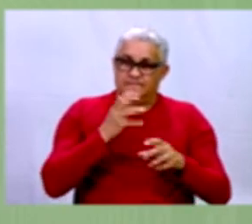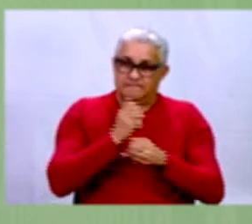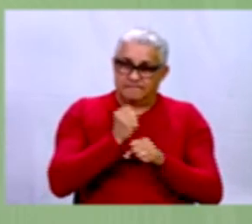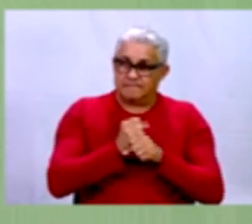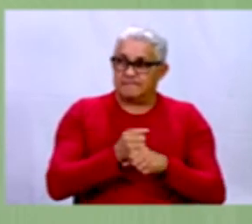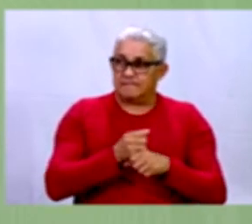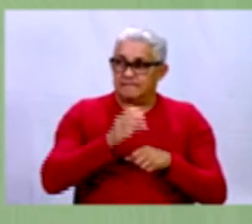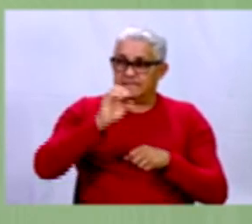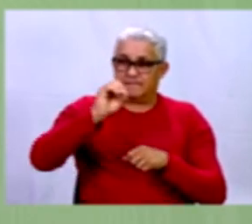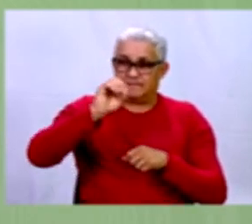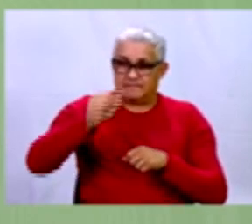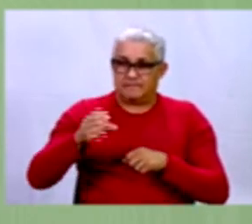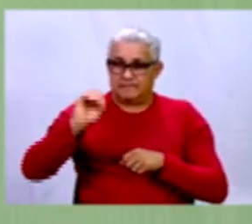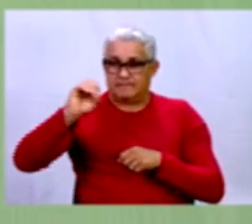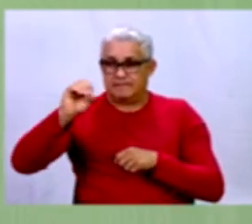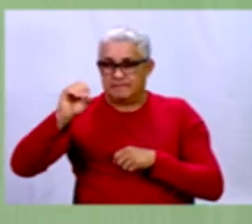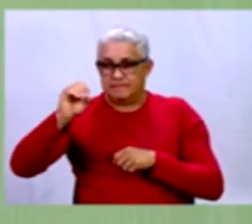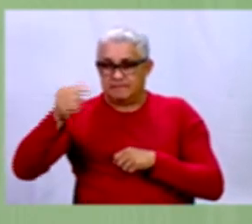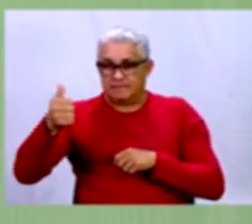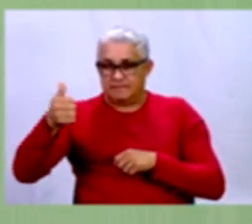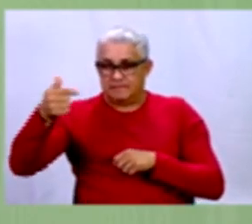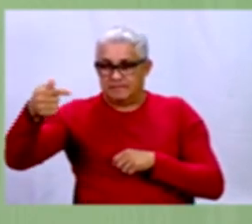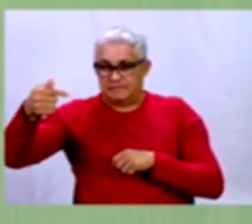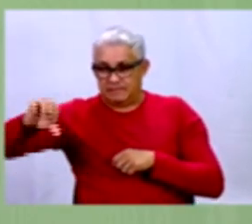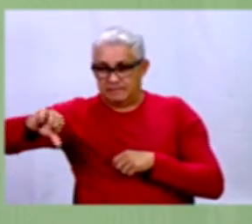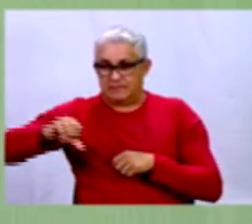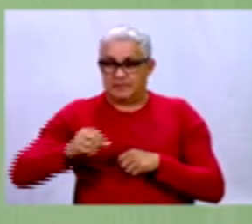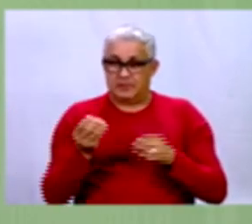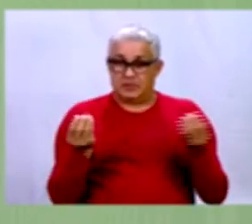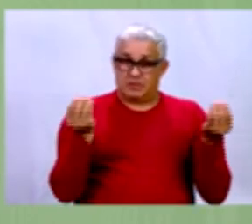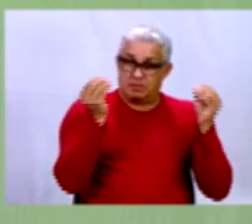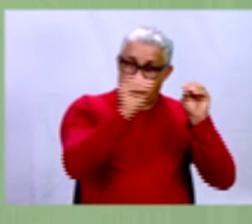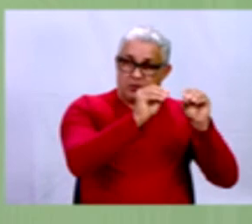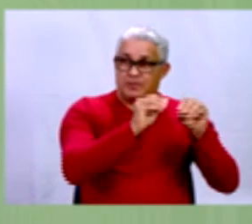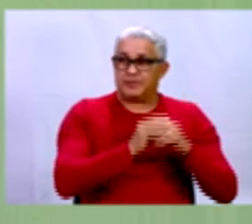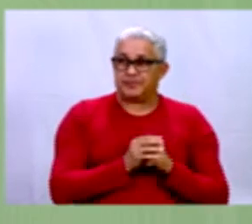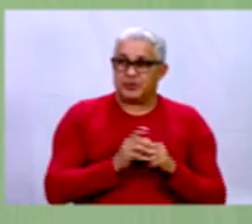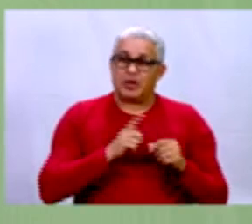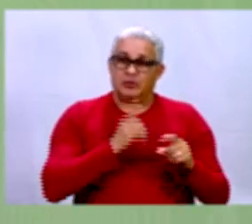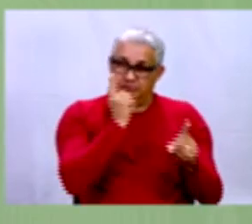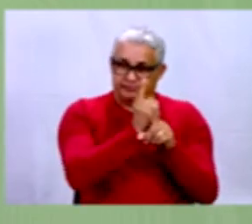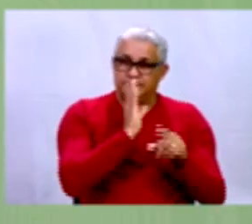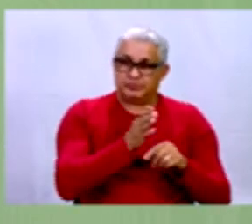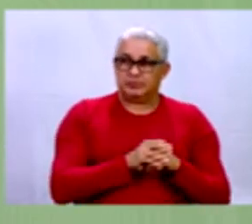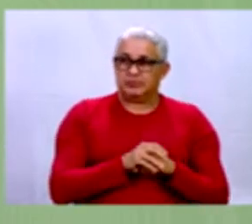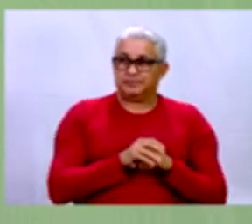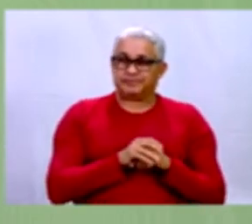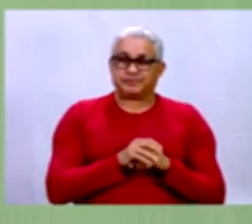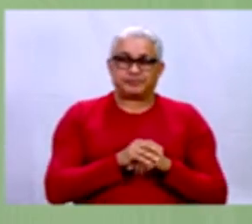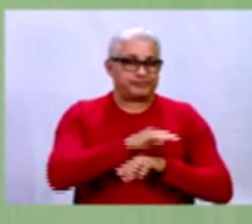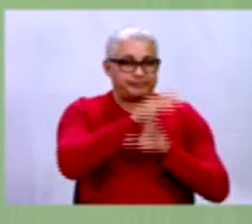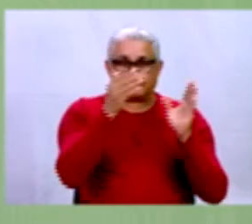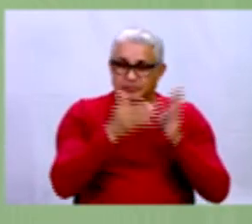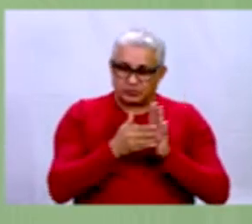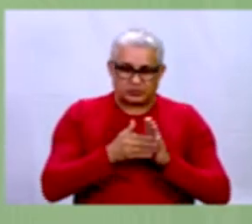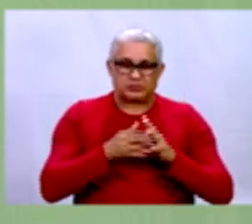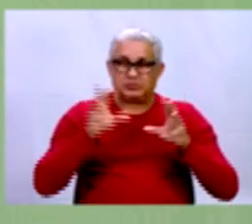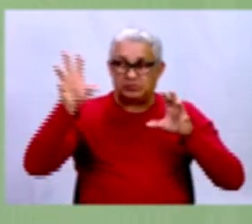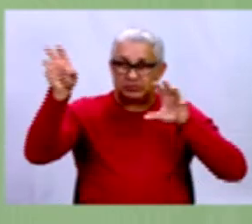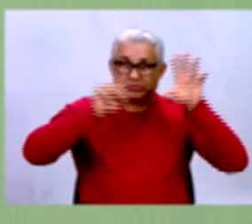a 0,0179, que é o que a gente vai usar na fórmula, né? Então, a gente tem aqui, peguei todas as informações que tá